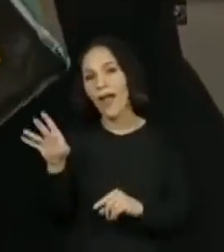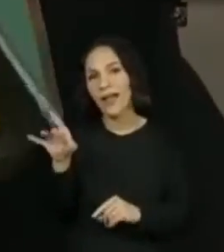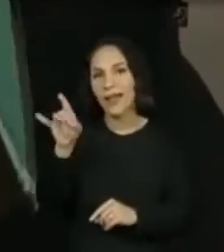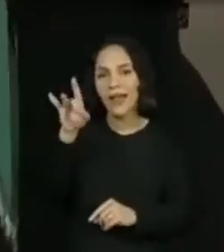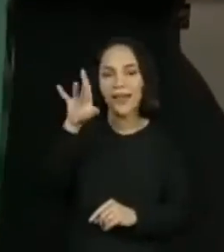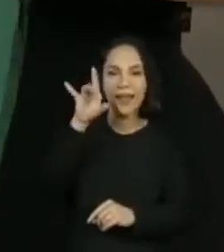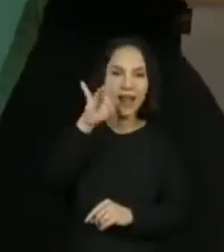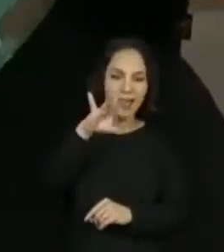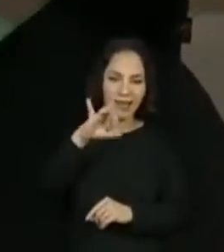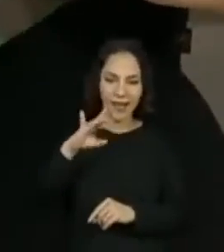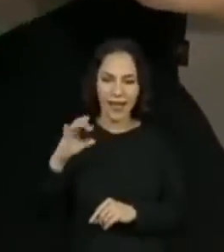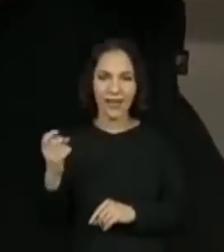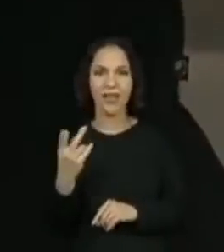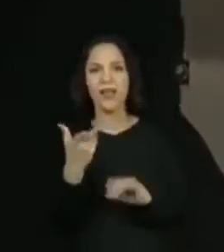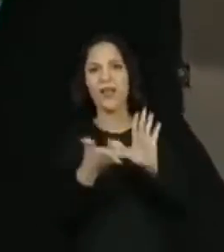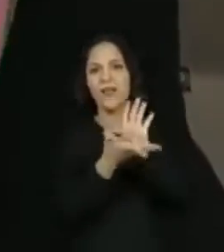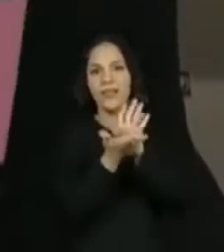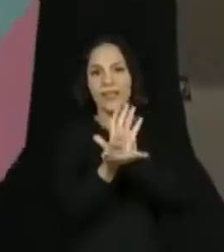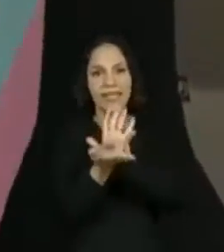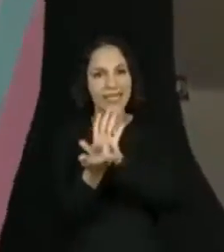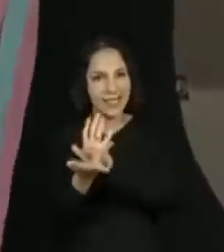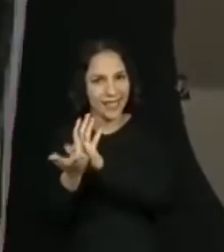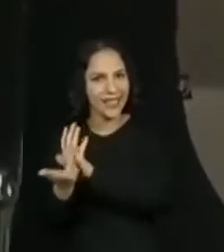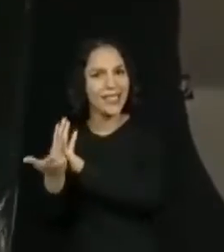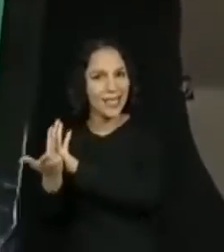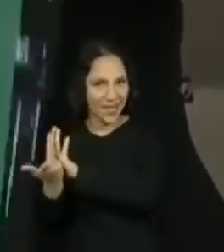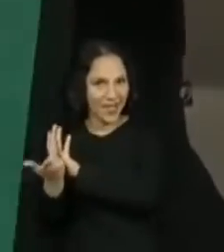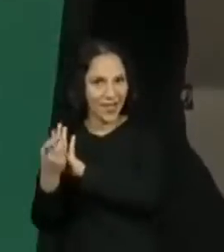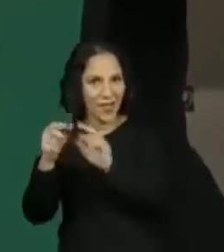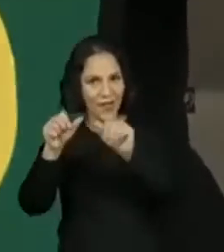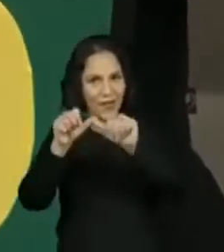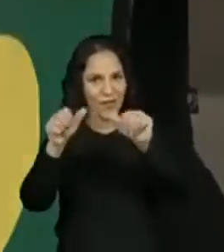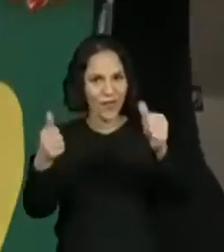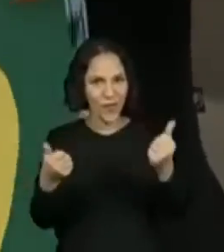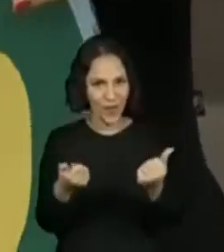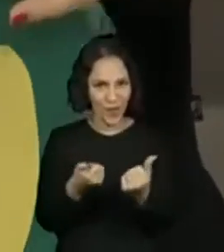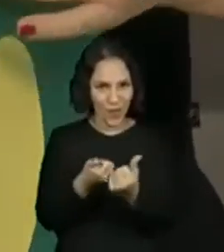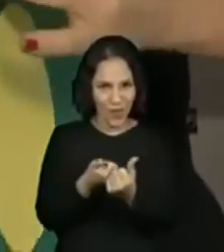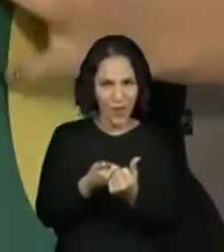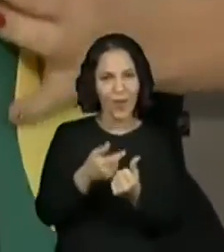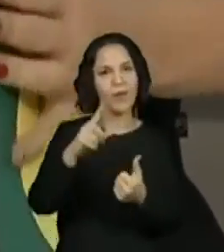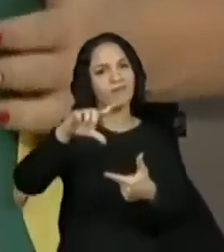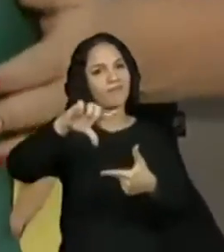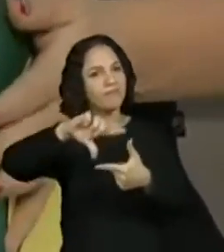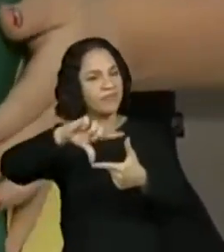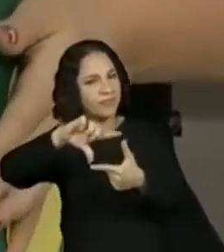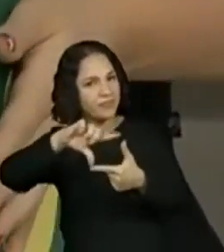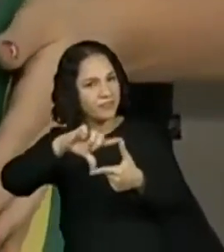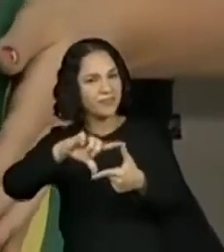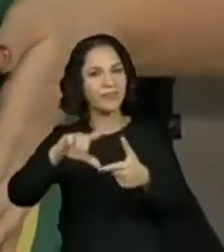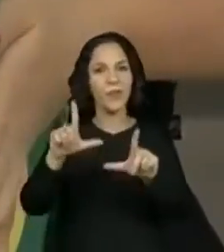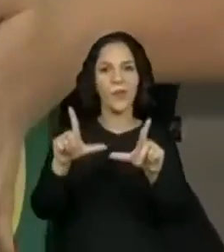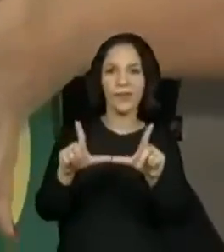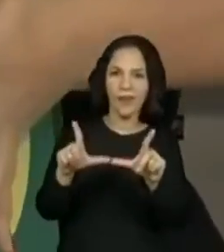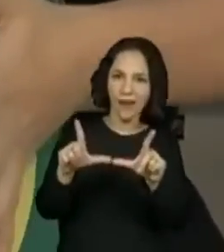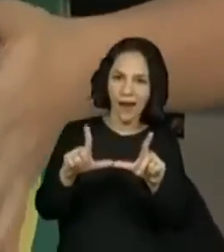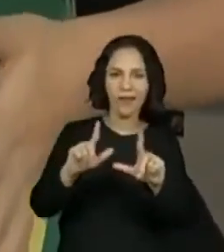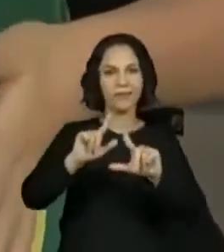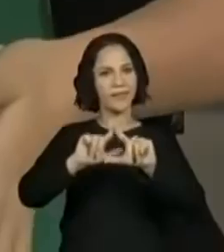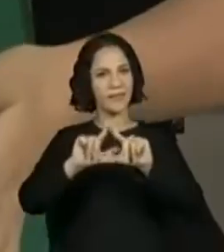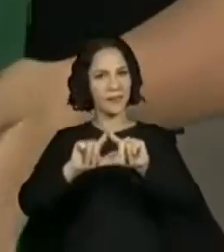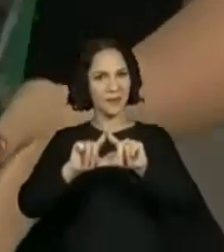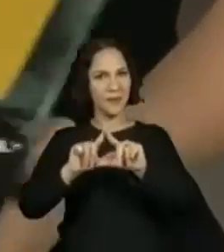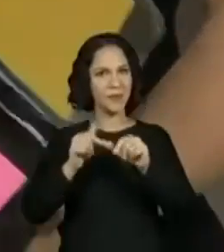tem o desenho de uma figura geométrica. Todas que nós